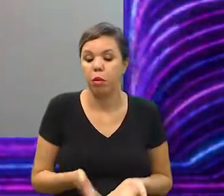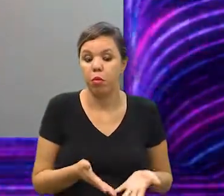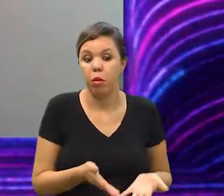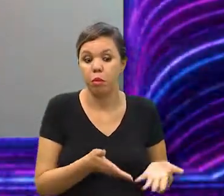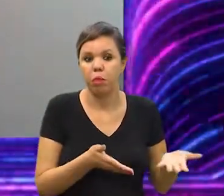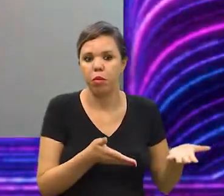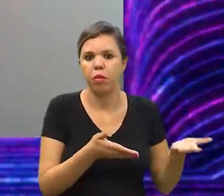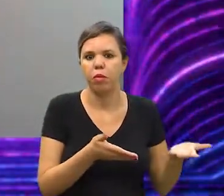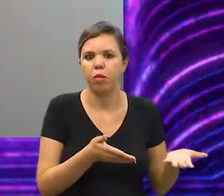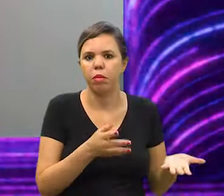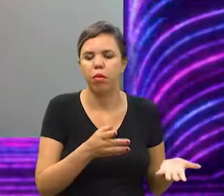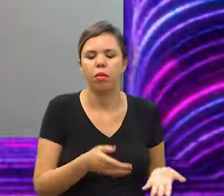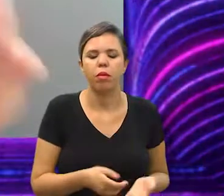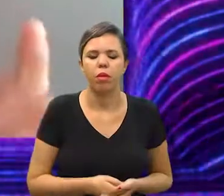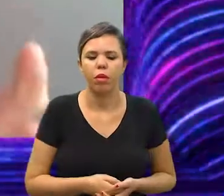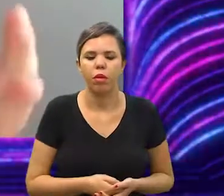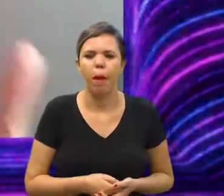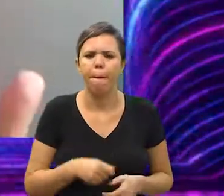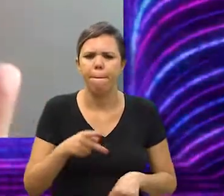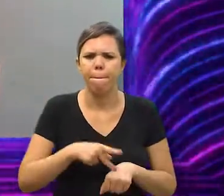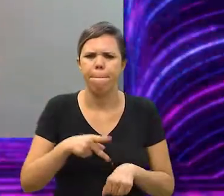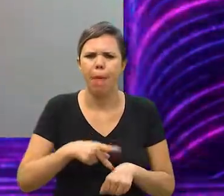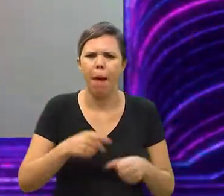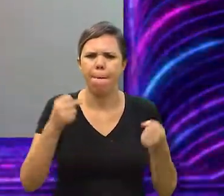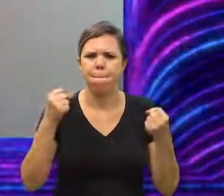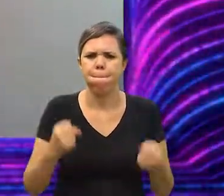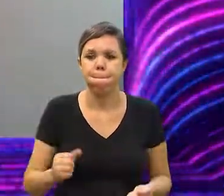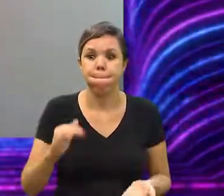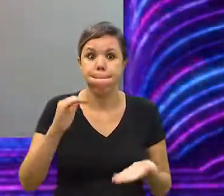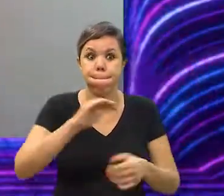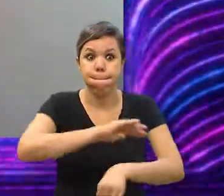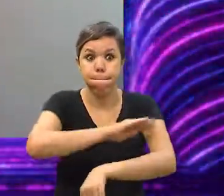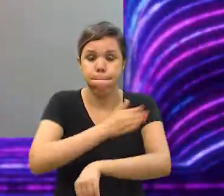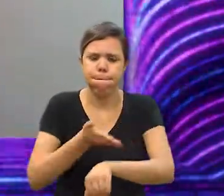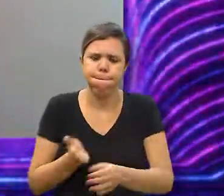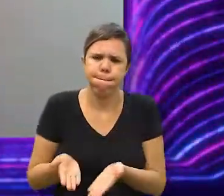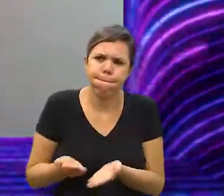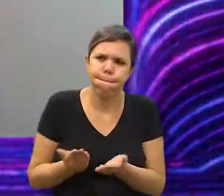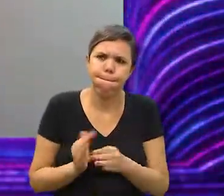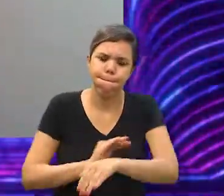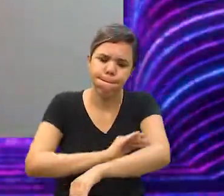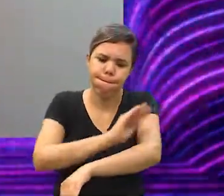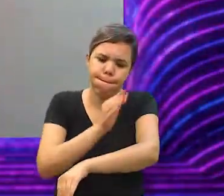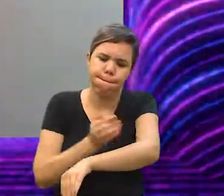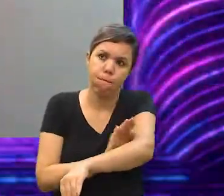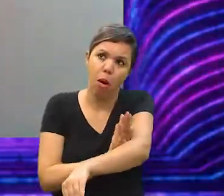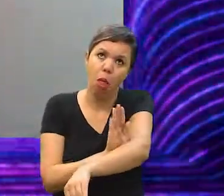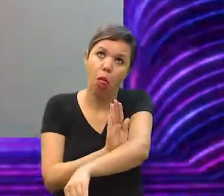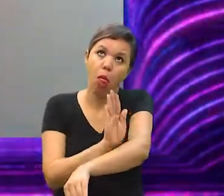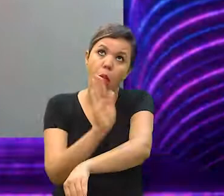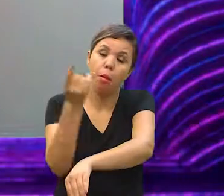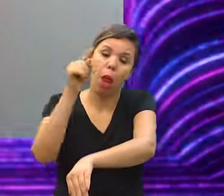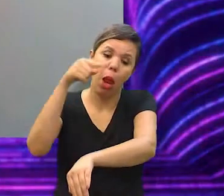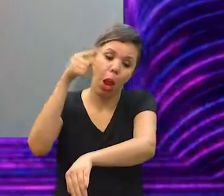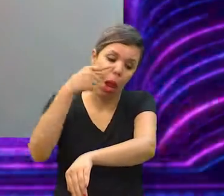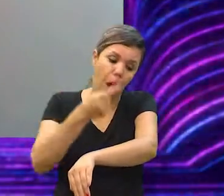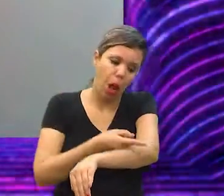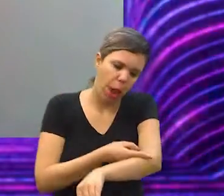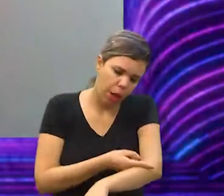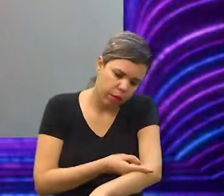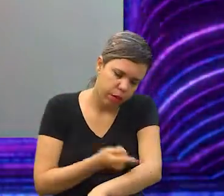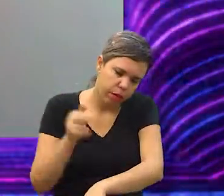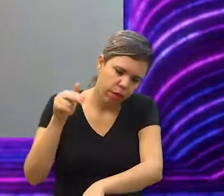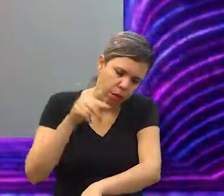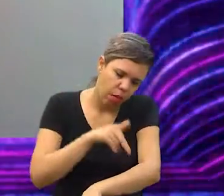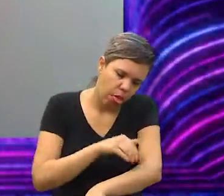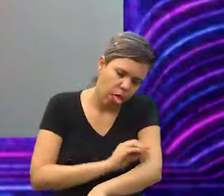foi condenado a empurrar uma pedra muito pesada para cima de uma montanha. E essa pedra sempre escapa e rola para baixo, ele tem que descer e